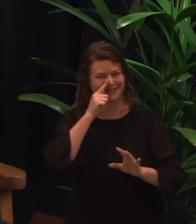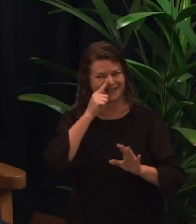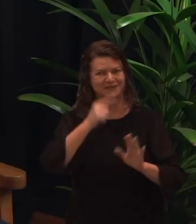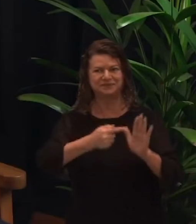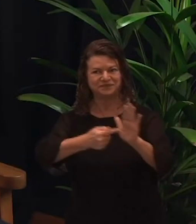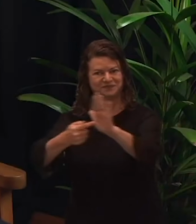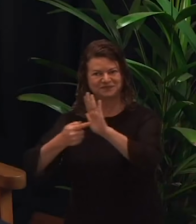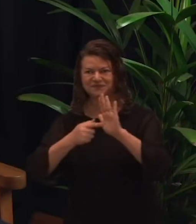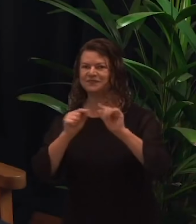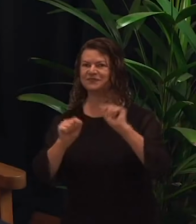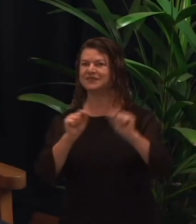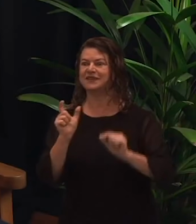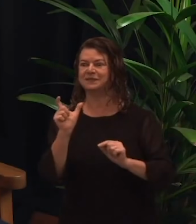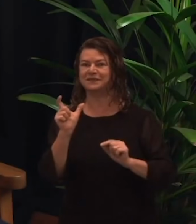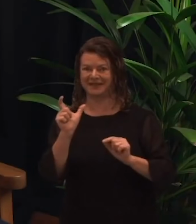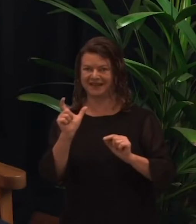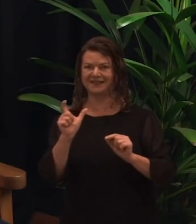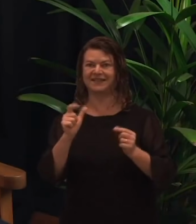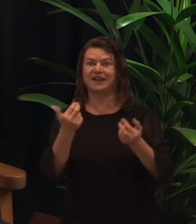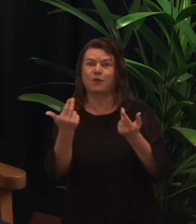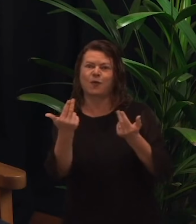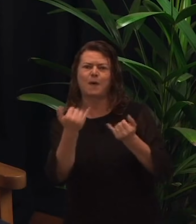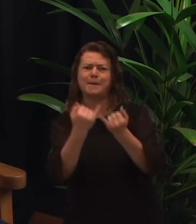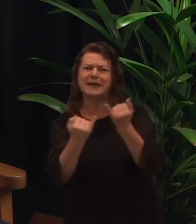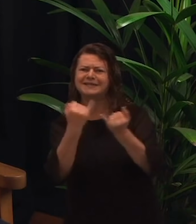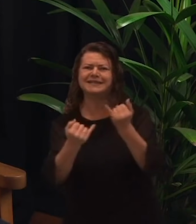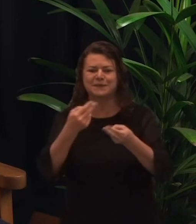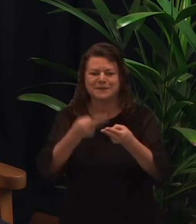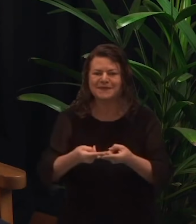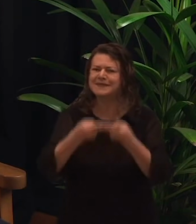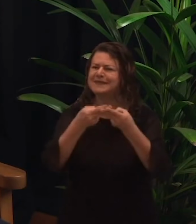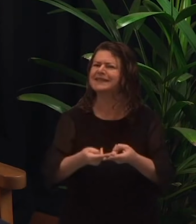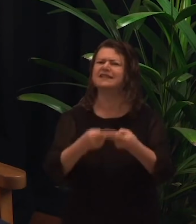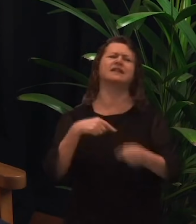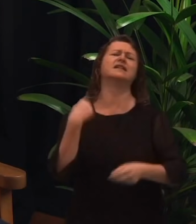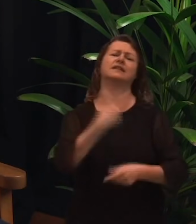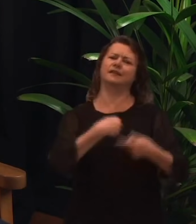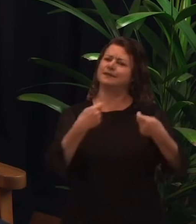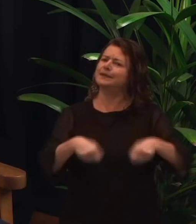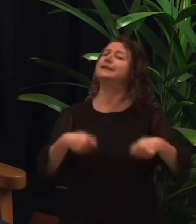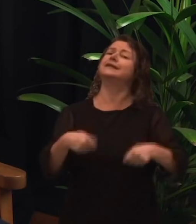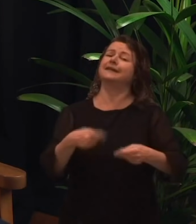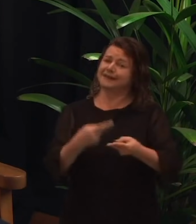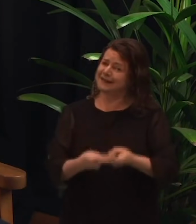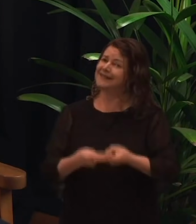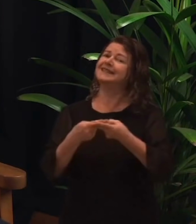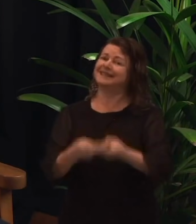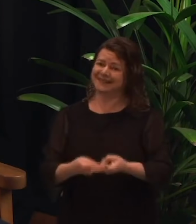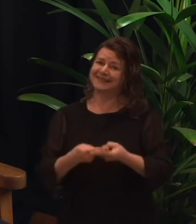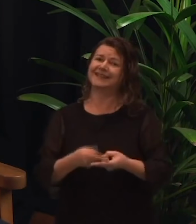Quando olhamos para o grego, a palavra longanimidade remete à paciência. E como nós precisamos ser